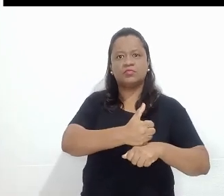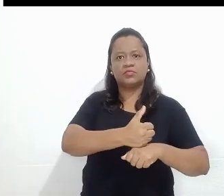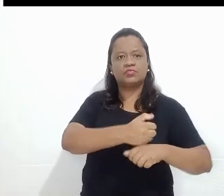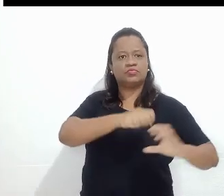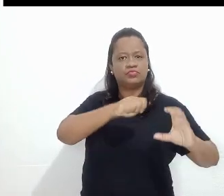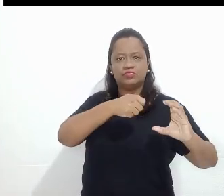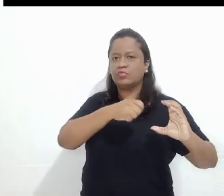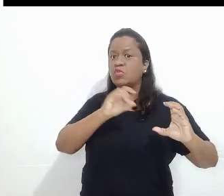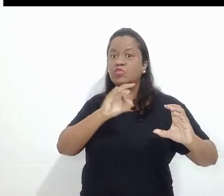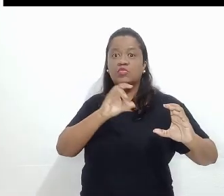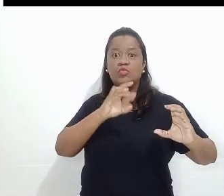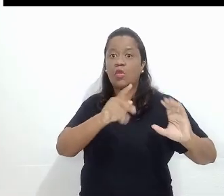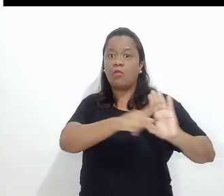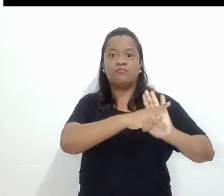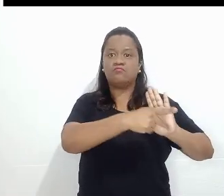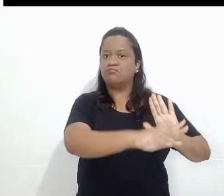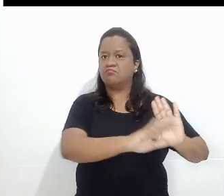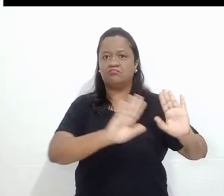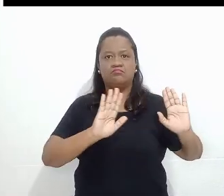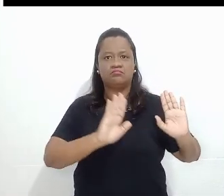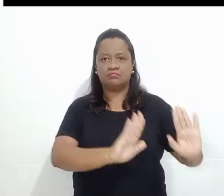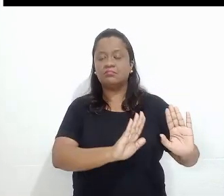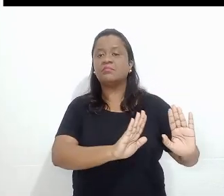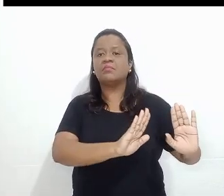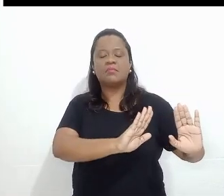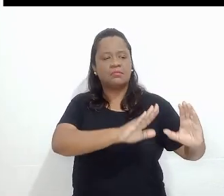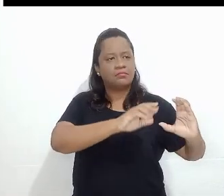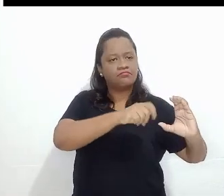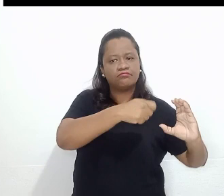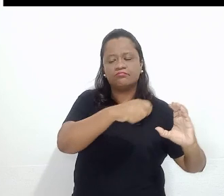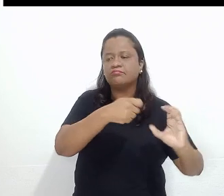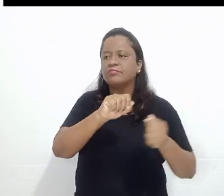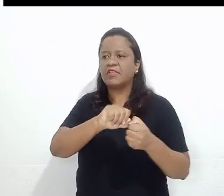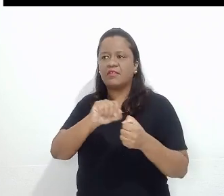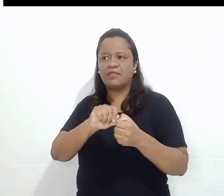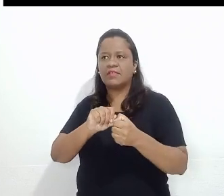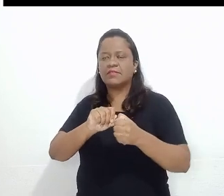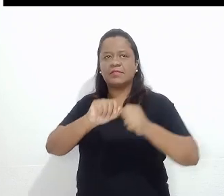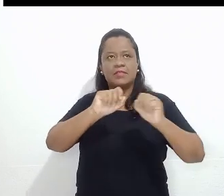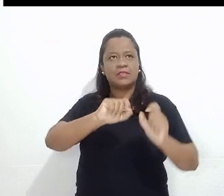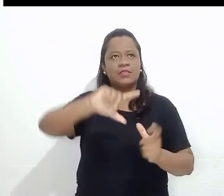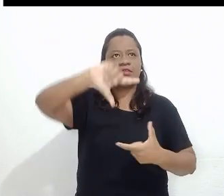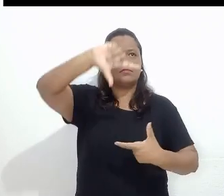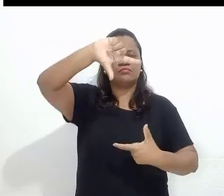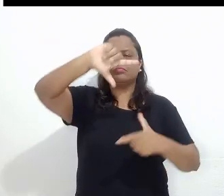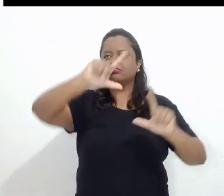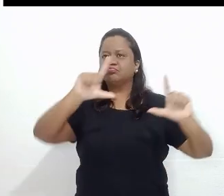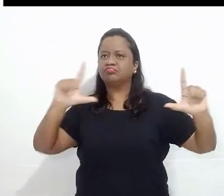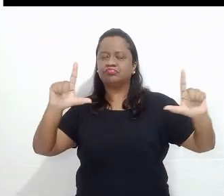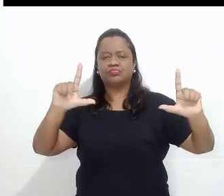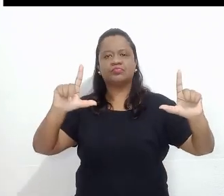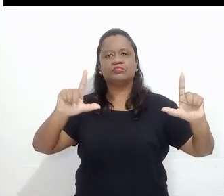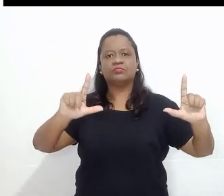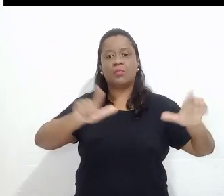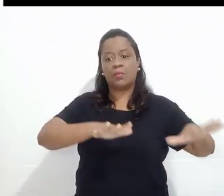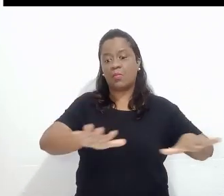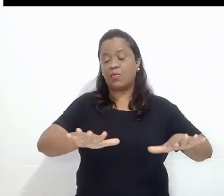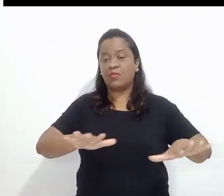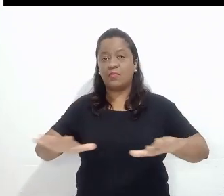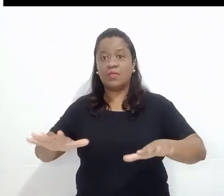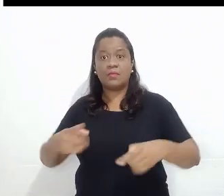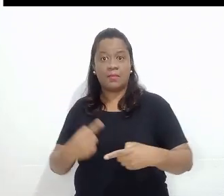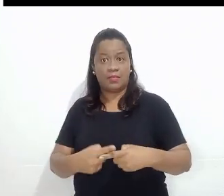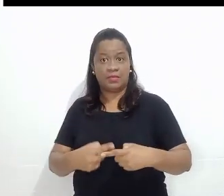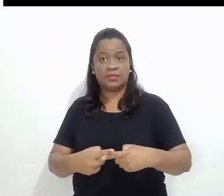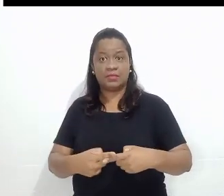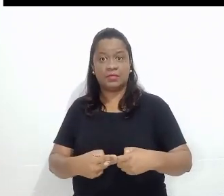a câmera, tá? Só para botar essa câmera para fazer aquele quadro, aquele movimento. Por quê?